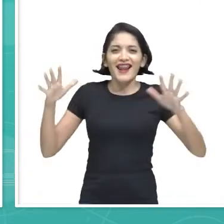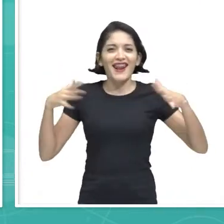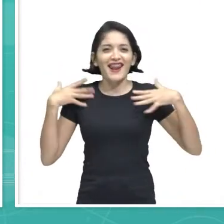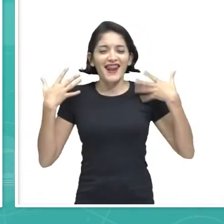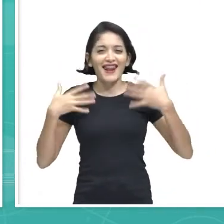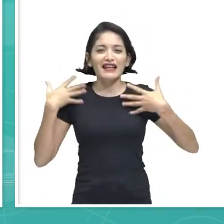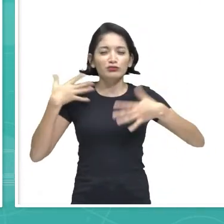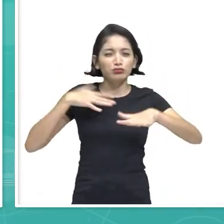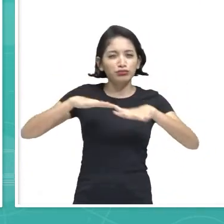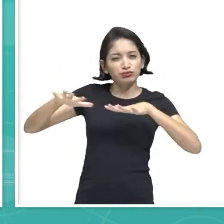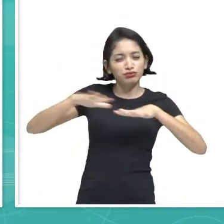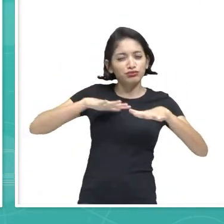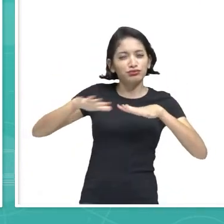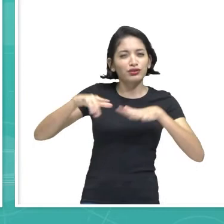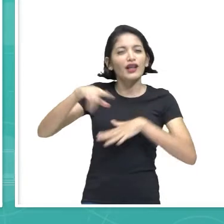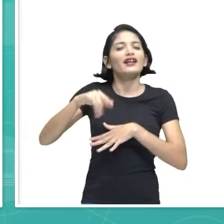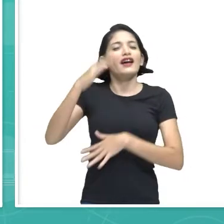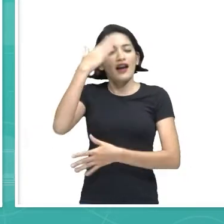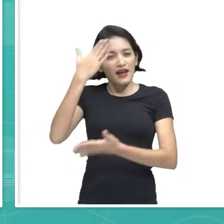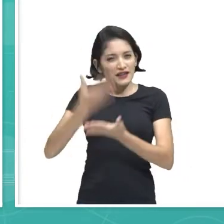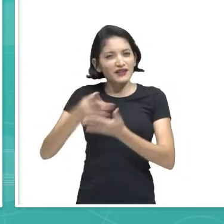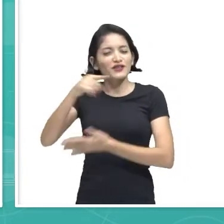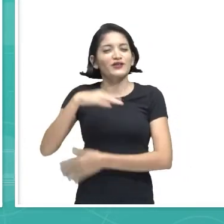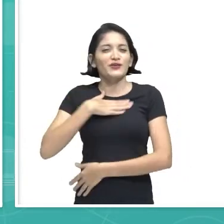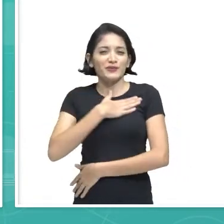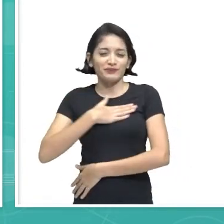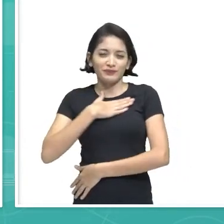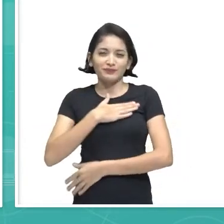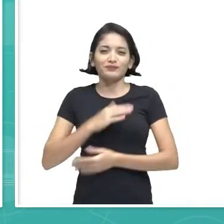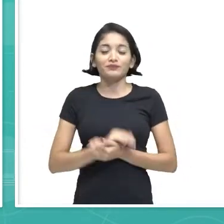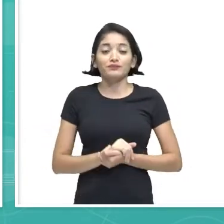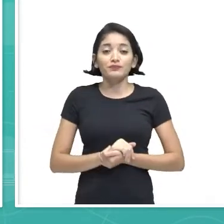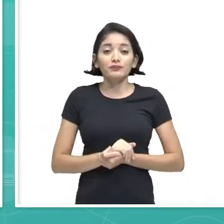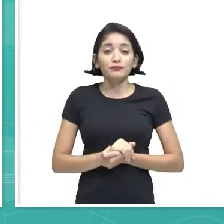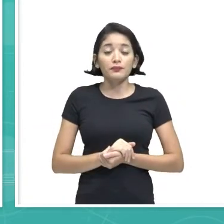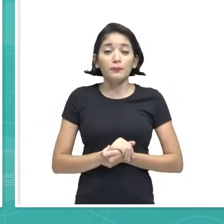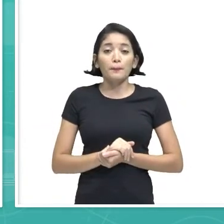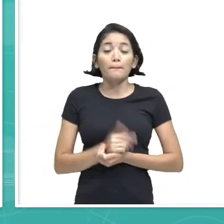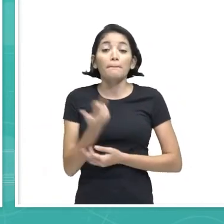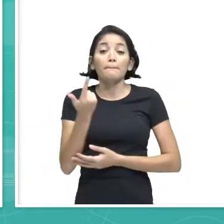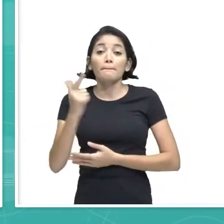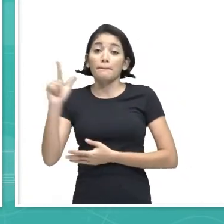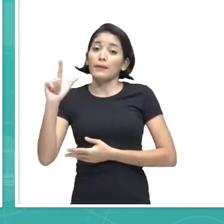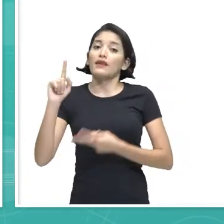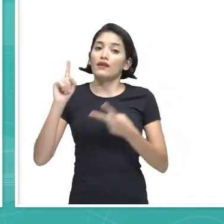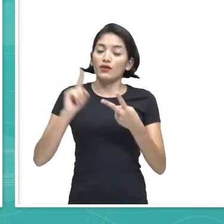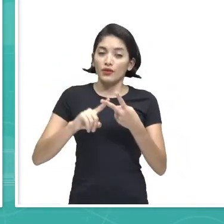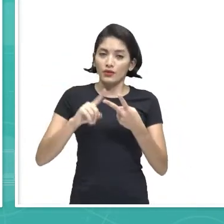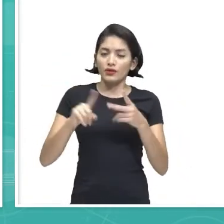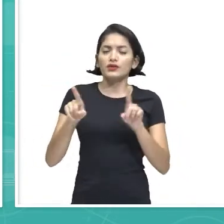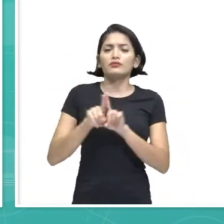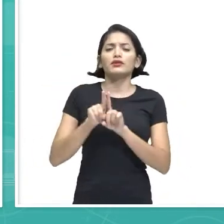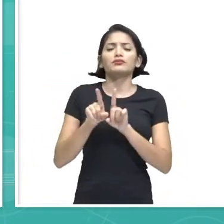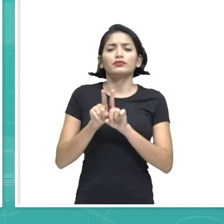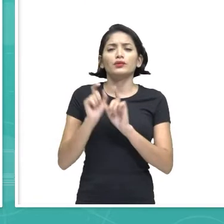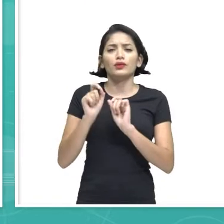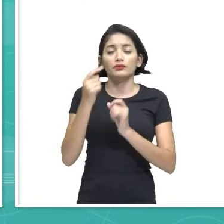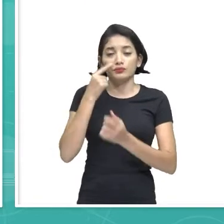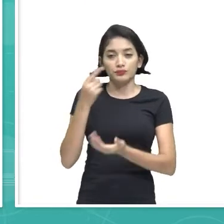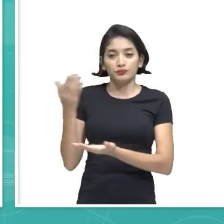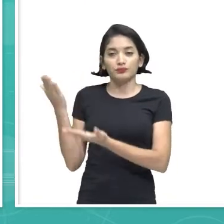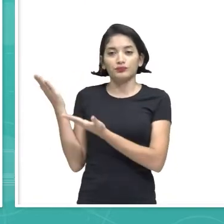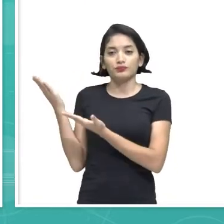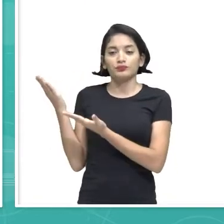animada, né, que eu tenho certeza que vocês vão gostar de experimentar. Prosseguindo, outro tipo de ginástica é a